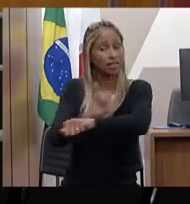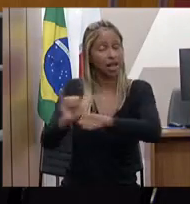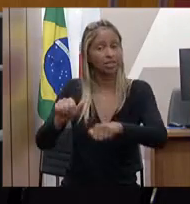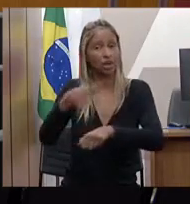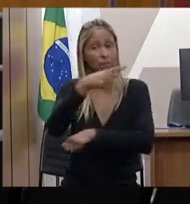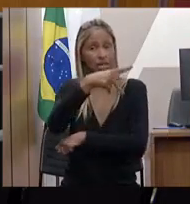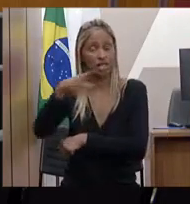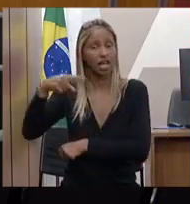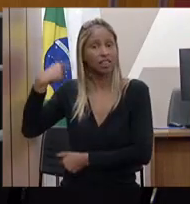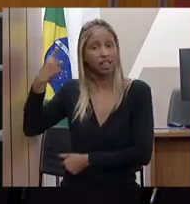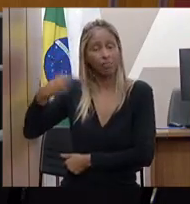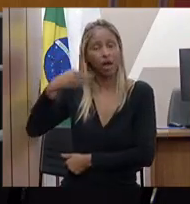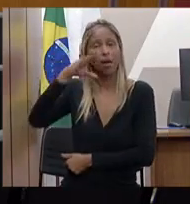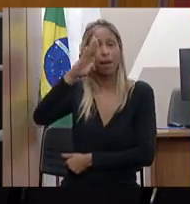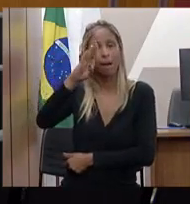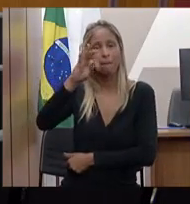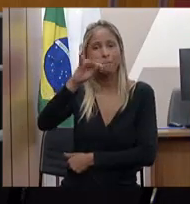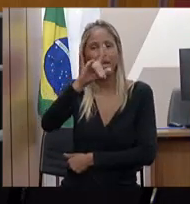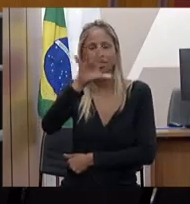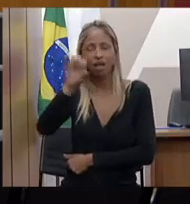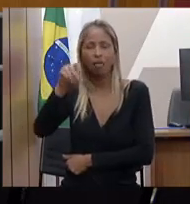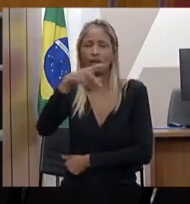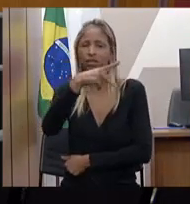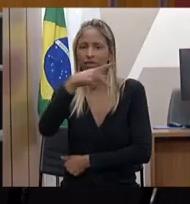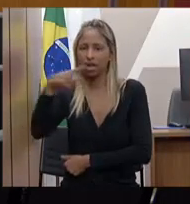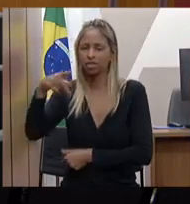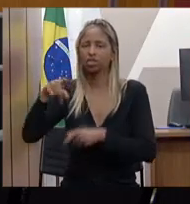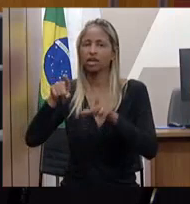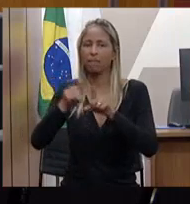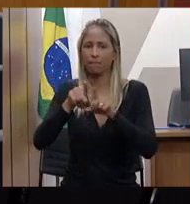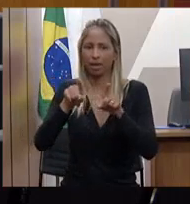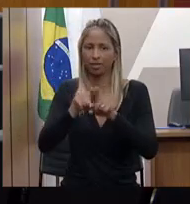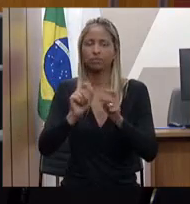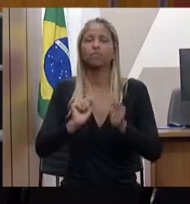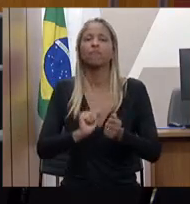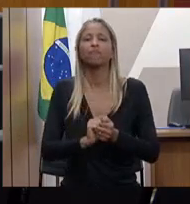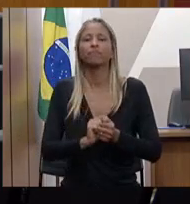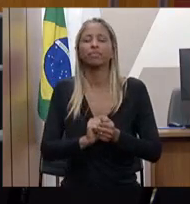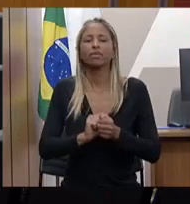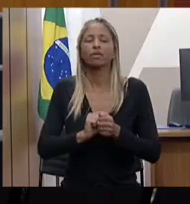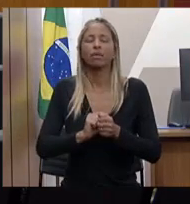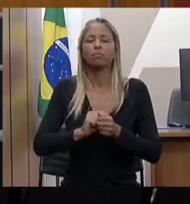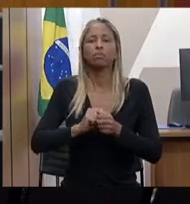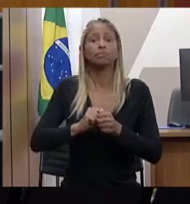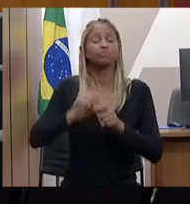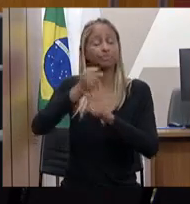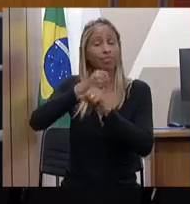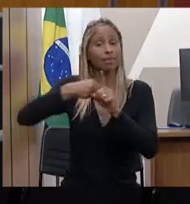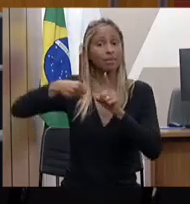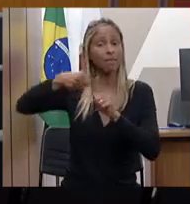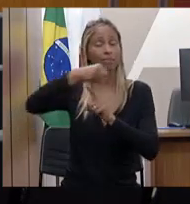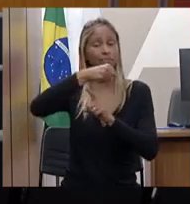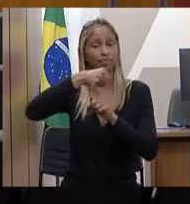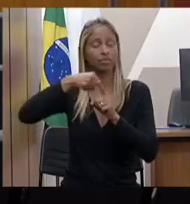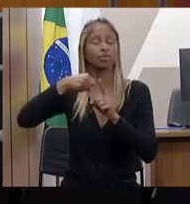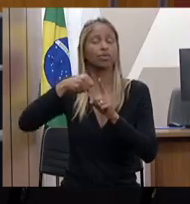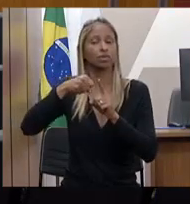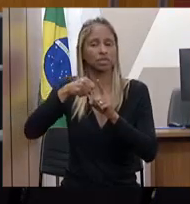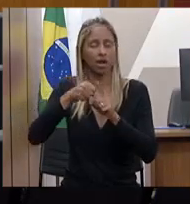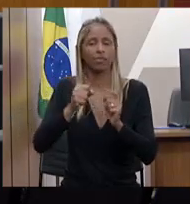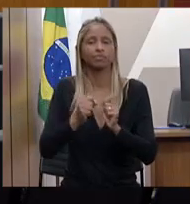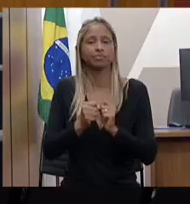presidência dos Deputado Betão presidente da Comissão do trabalho da Previdência a assistência social e do requerimento